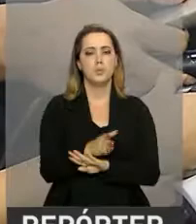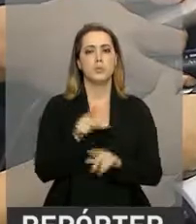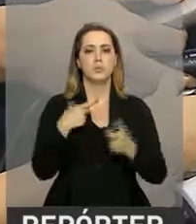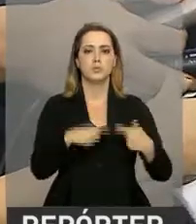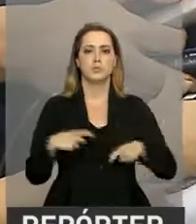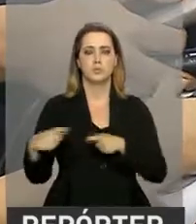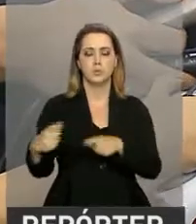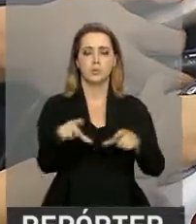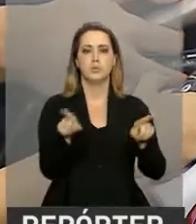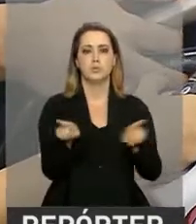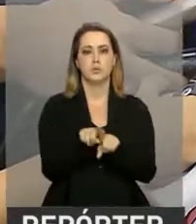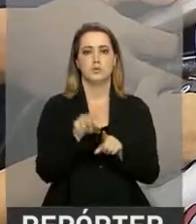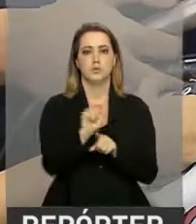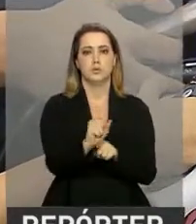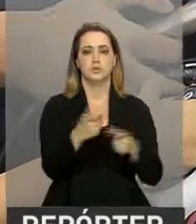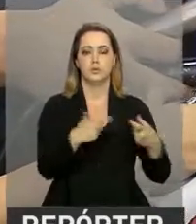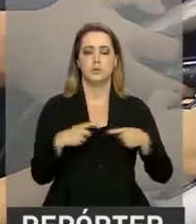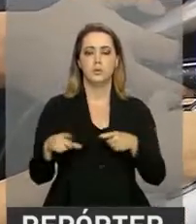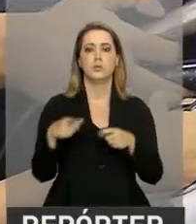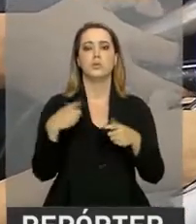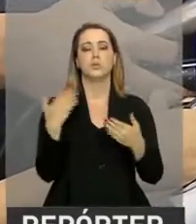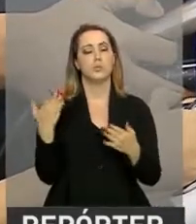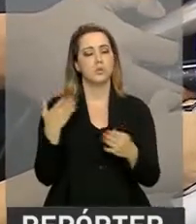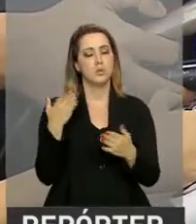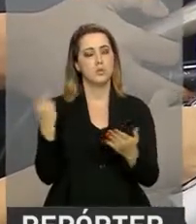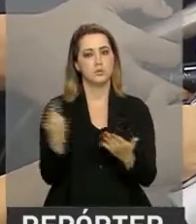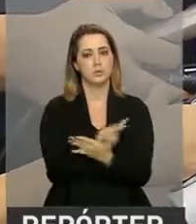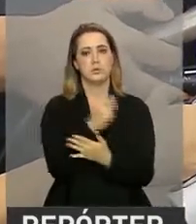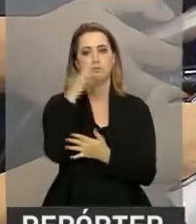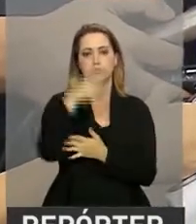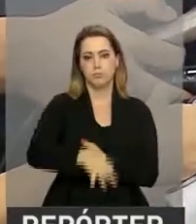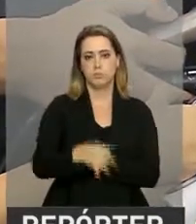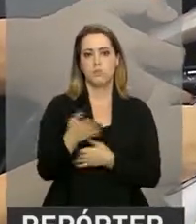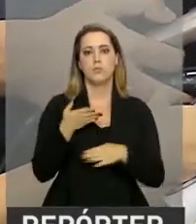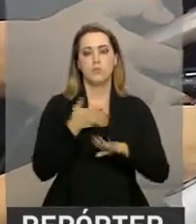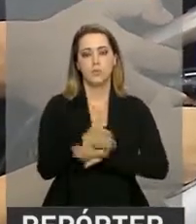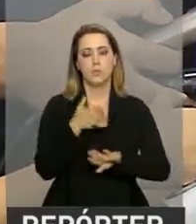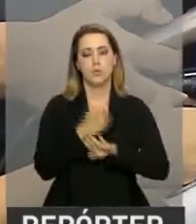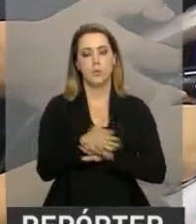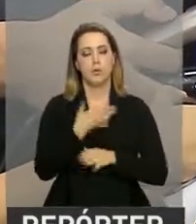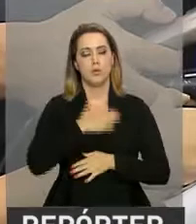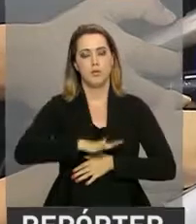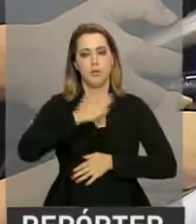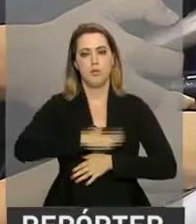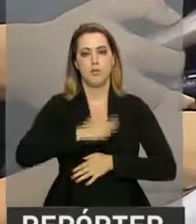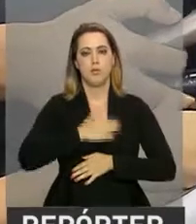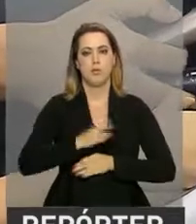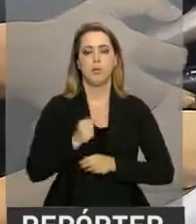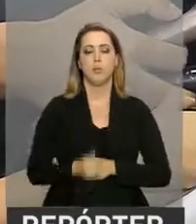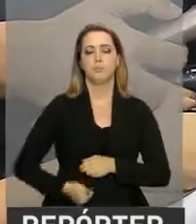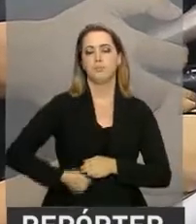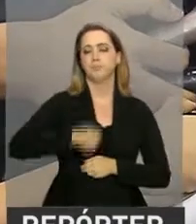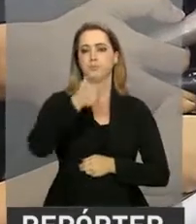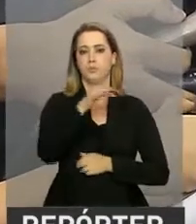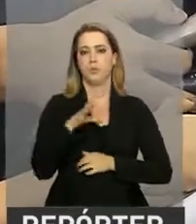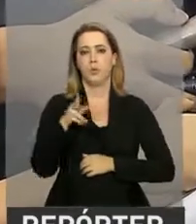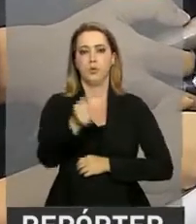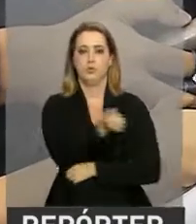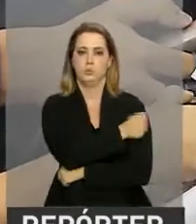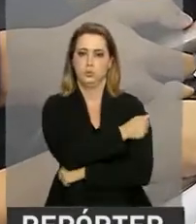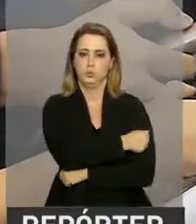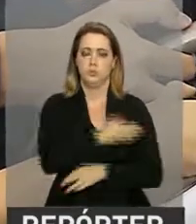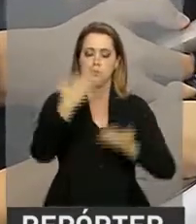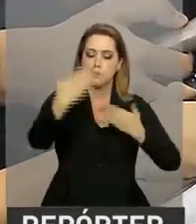onde elas onde elas serão aplicadas de forma a garantir a tranquilidade adicional aos estudantes que